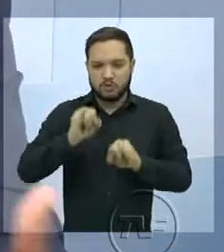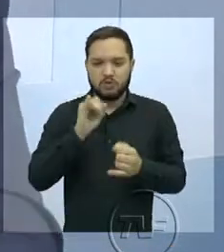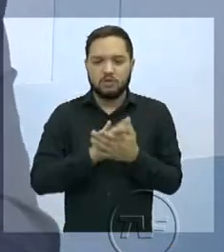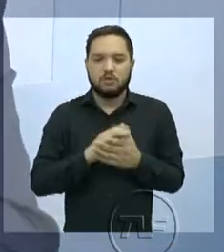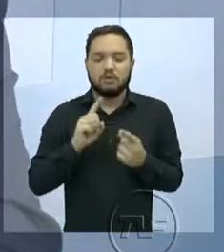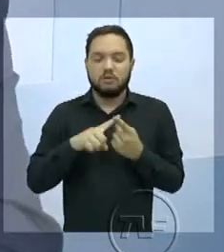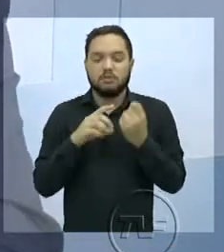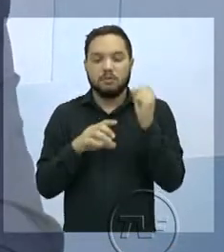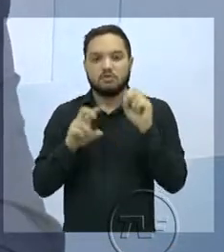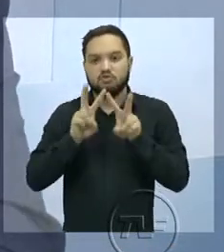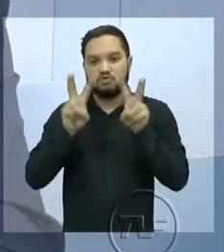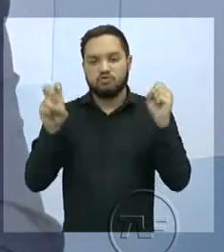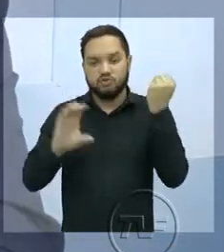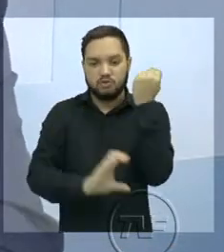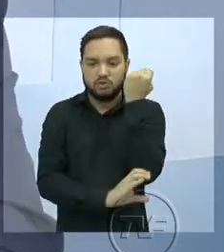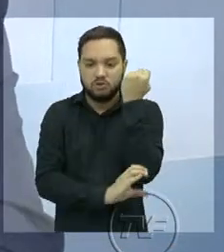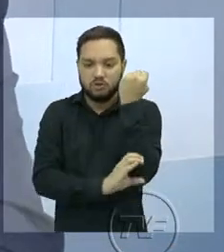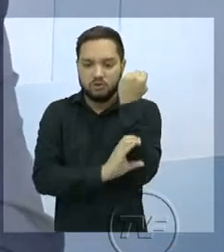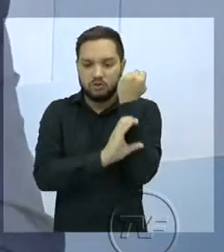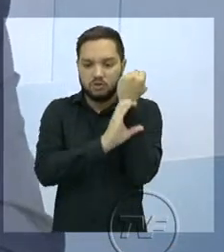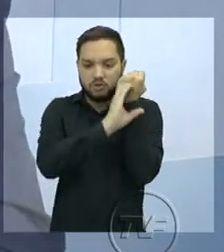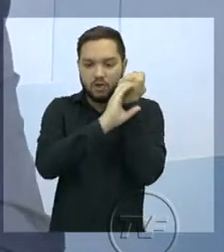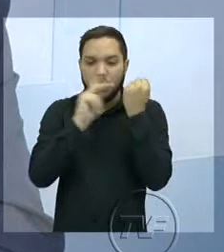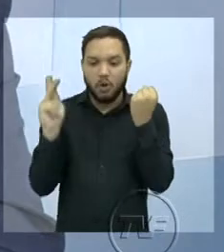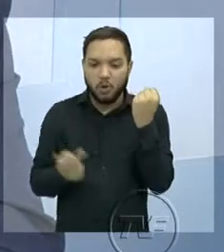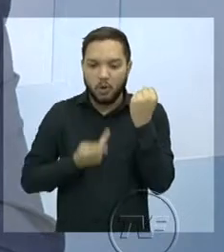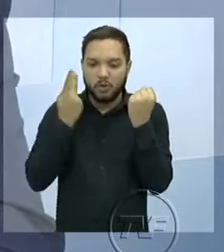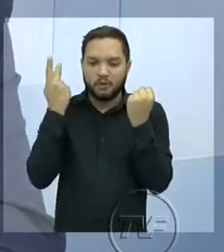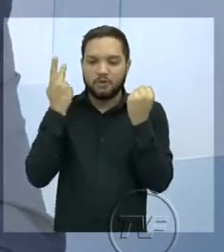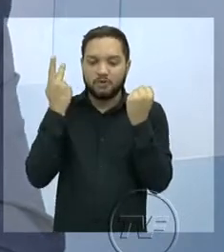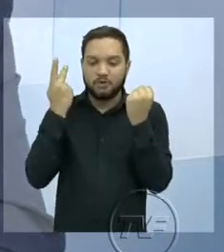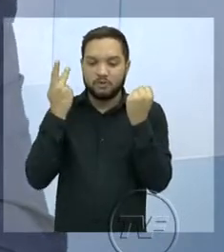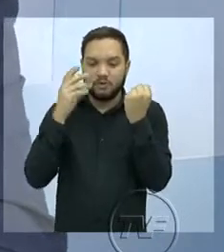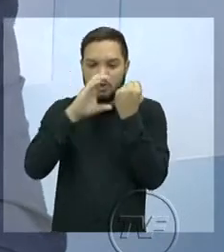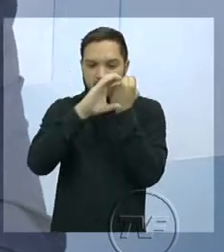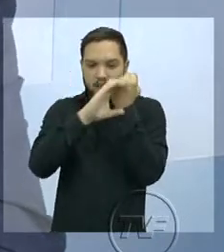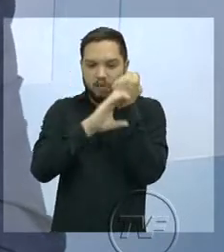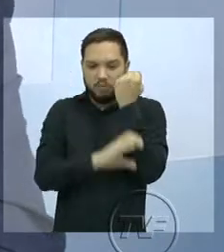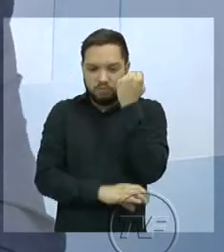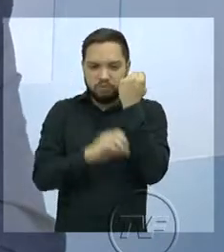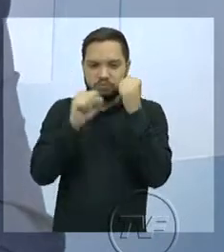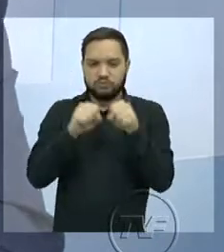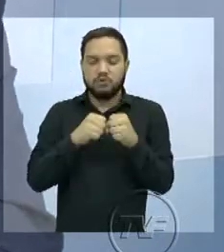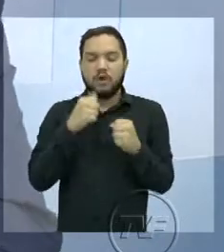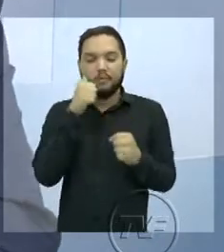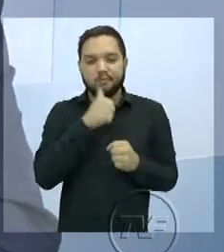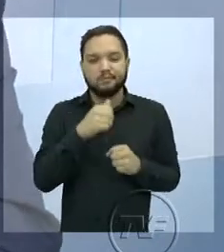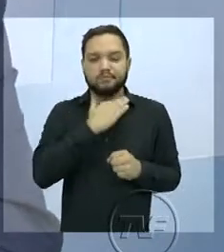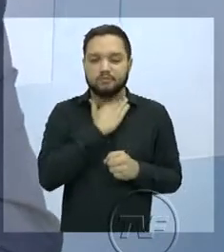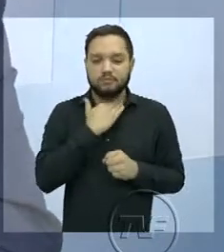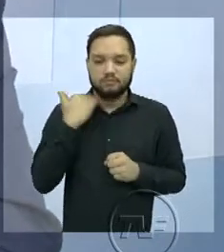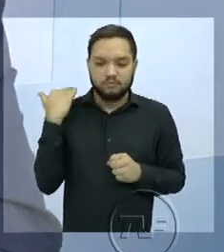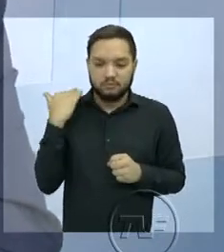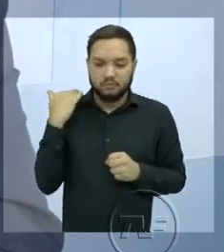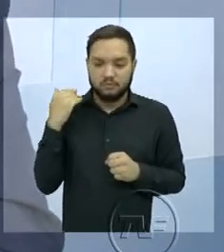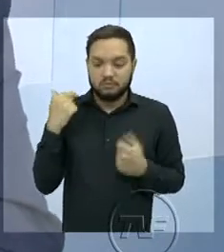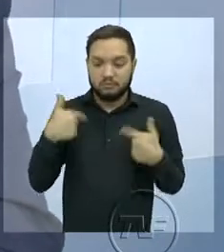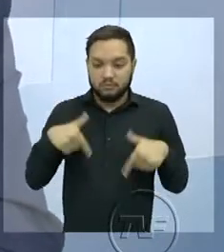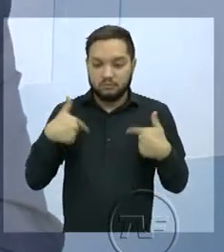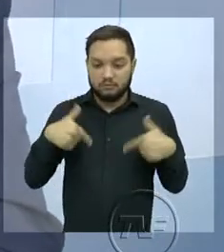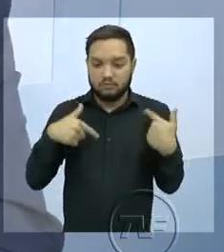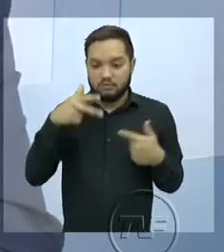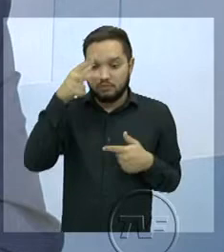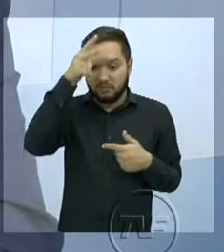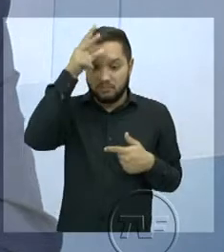Curiosamente, ano passado nós tivemos um acidente em elevador que levou a óbito uma funcionária, né, do município,